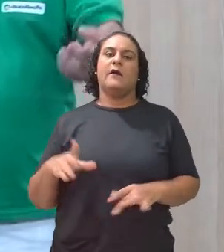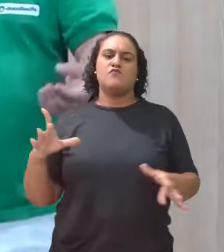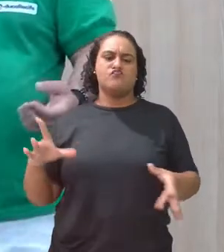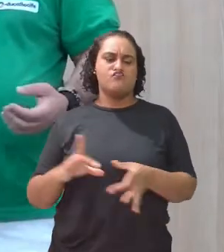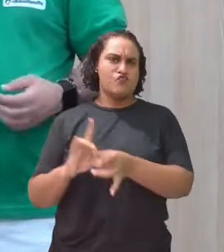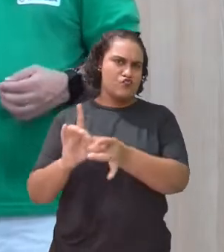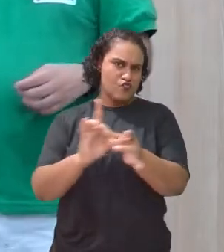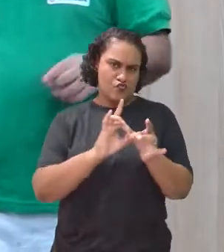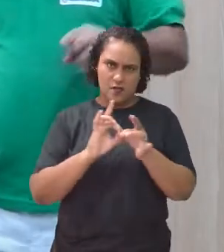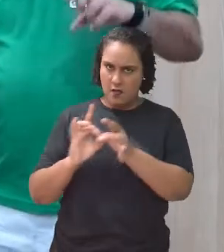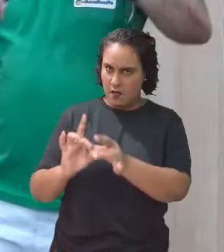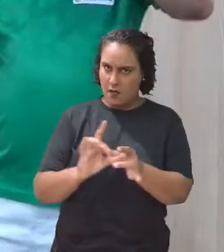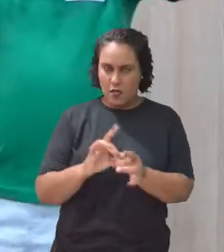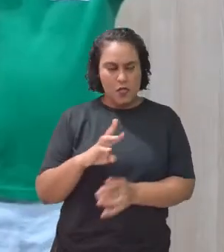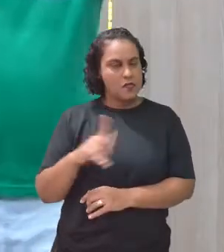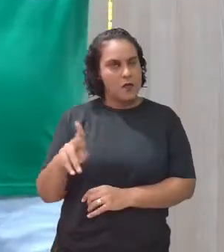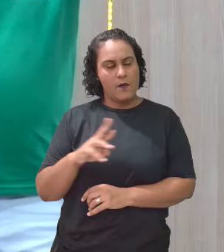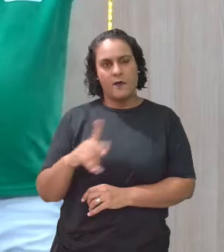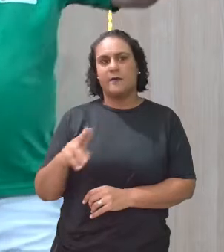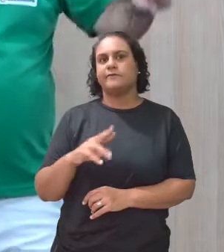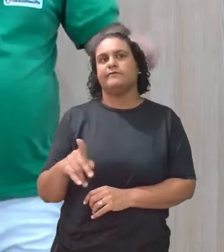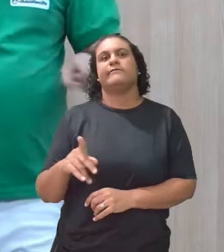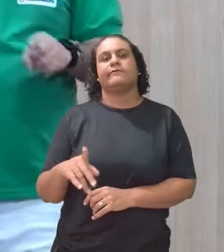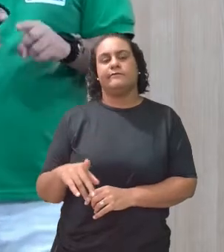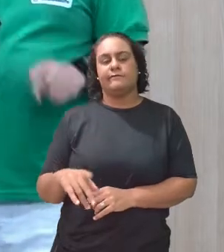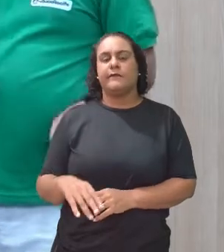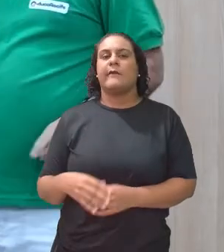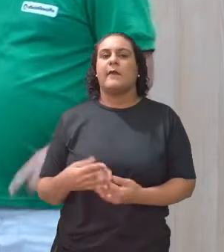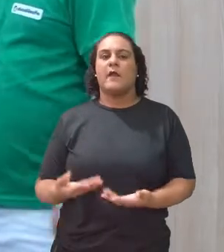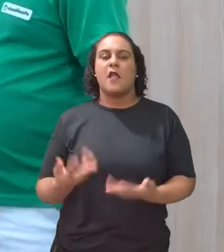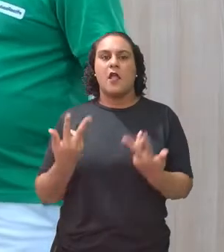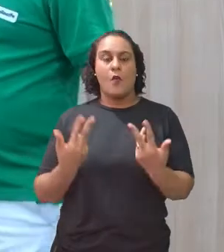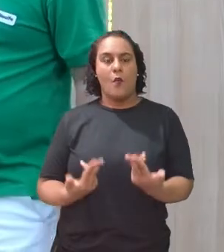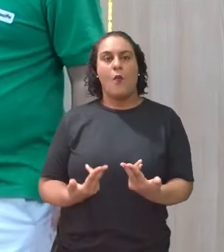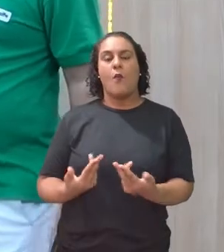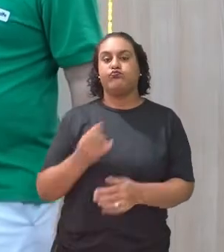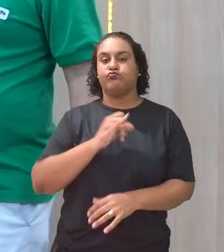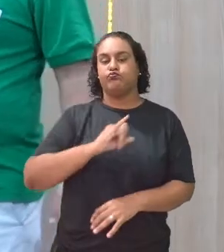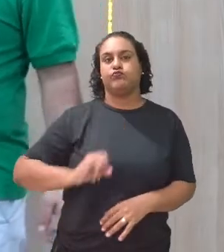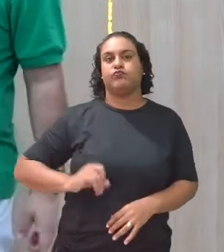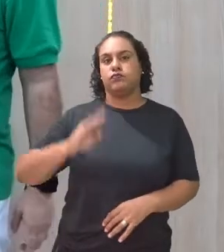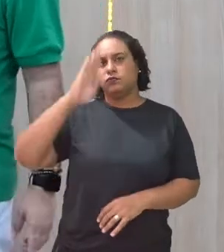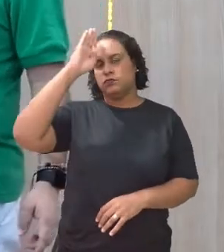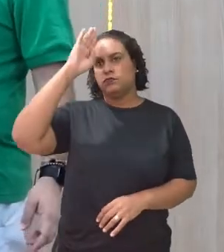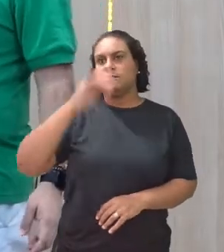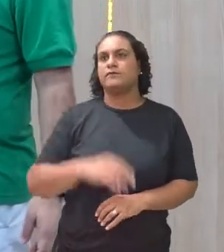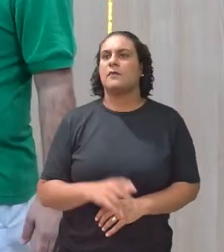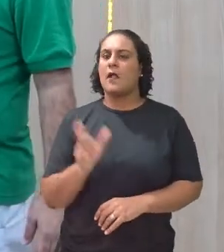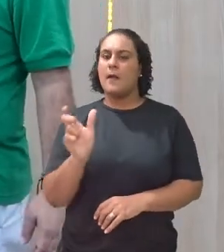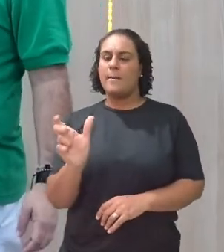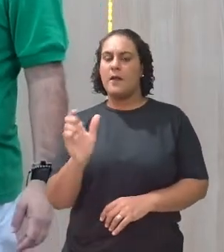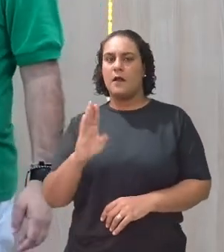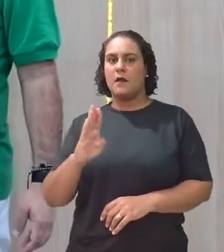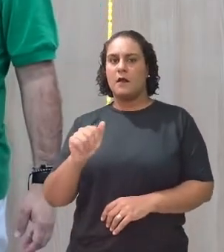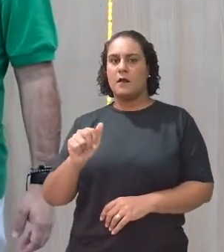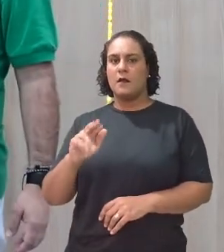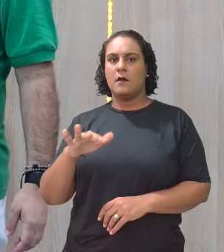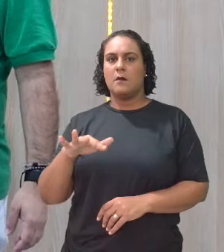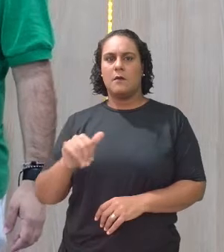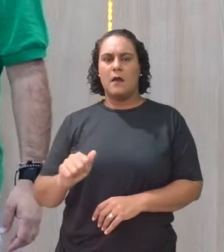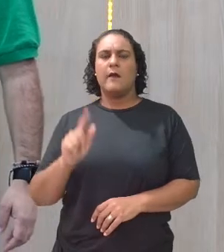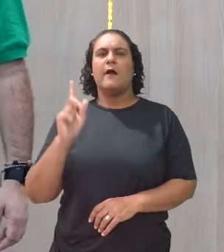unidos, né, como a gente tem ali a unificação do Império Romano. Então, o termo bárbaro era um insulto, uma